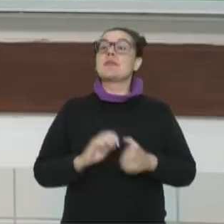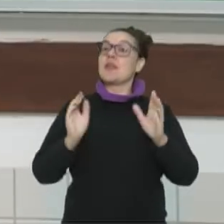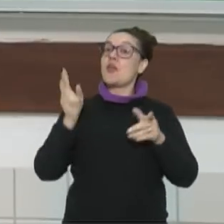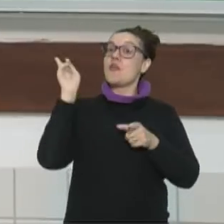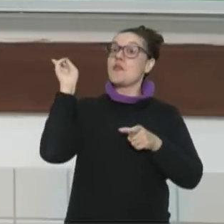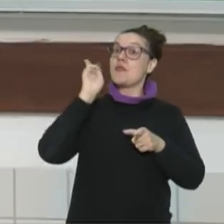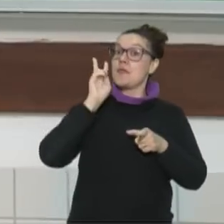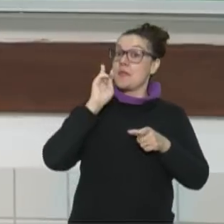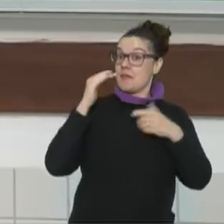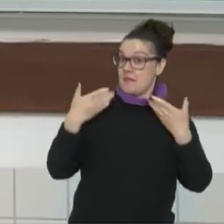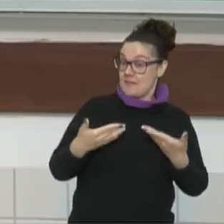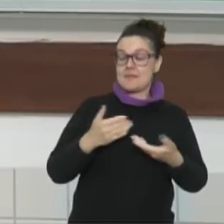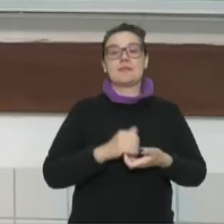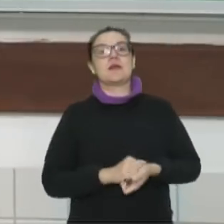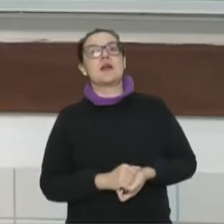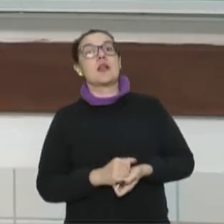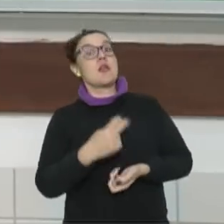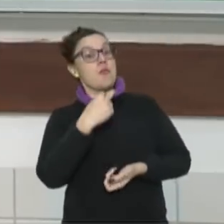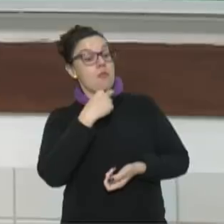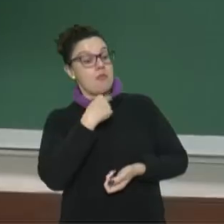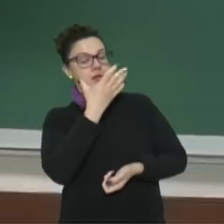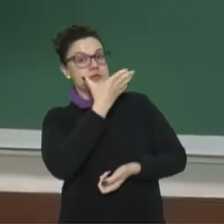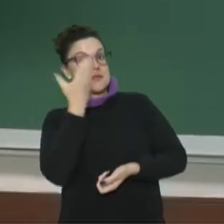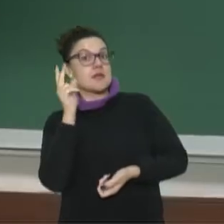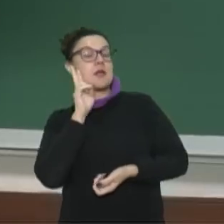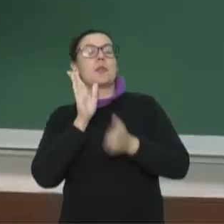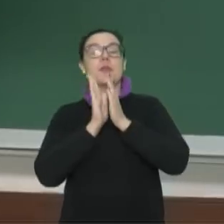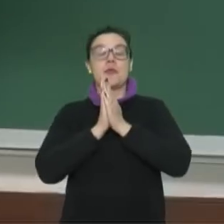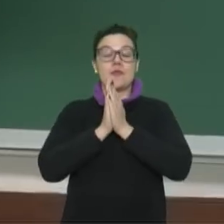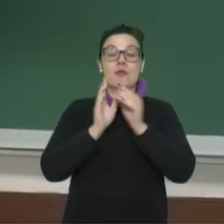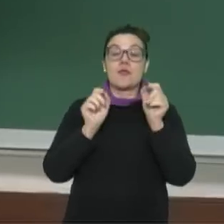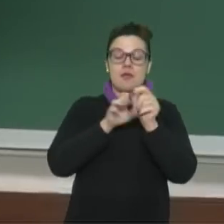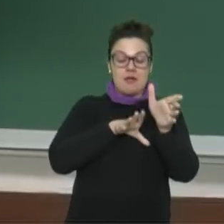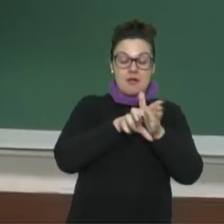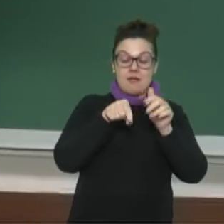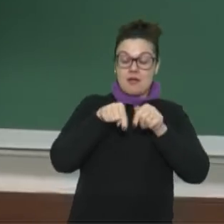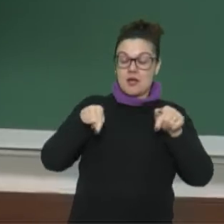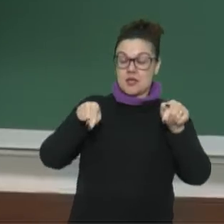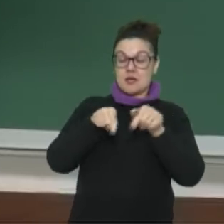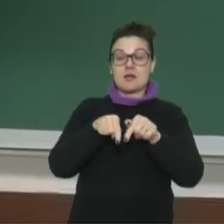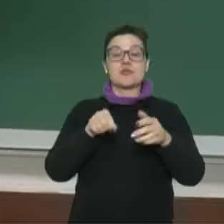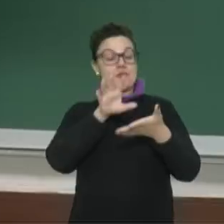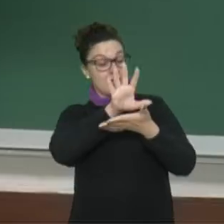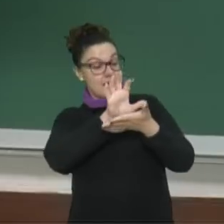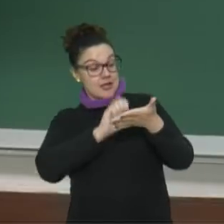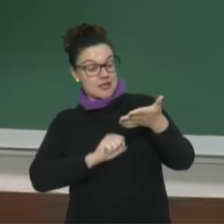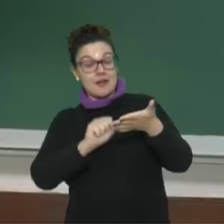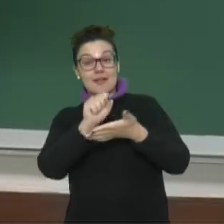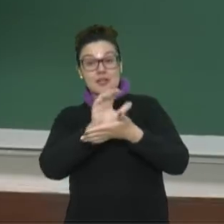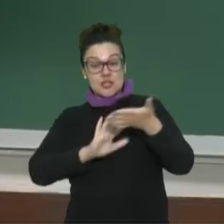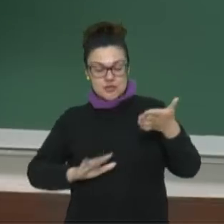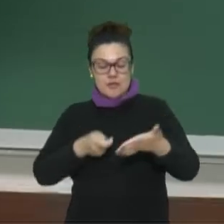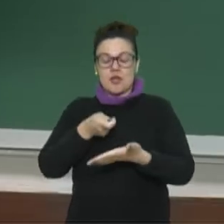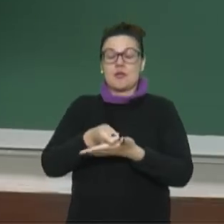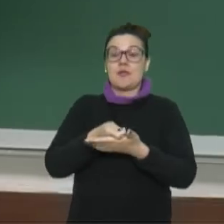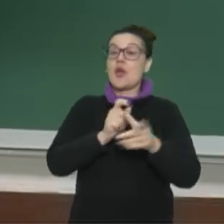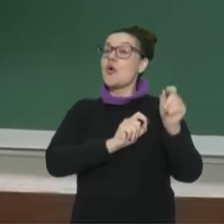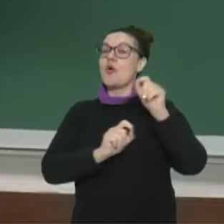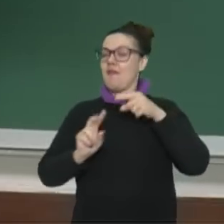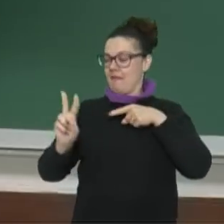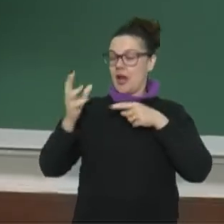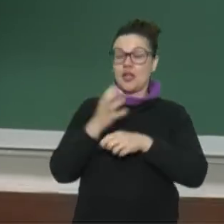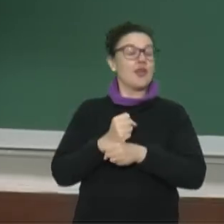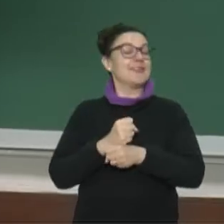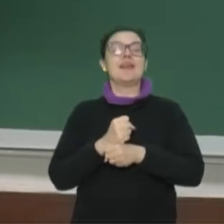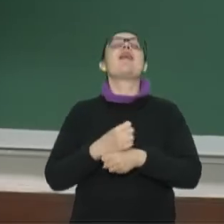Vamos lembrar? Vamos lembrar de acessar o Classroom, fazer a atividade obrigatória, que vale o quê? Conhecimento, né?